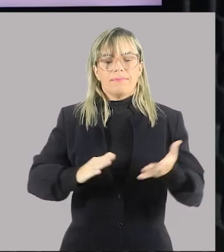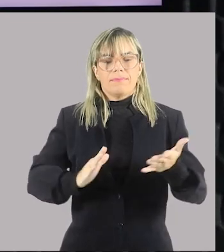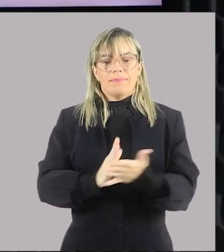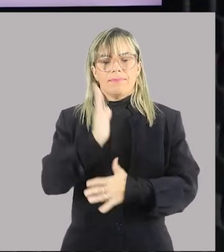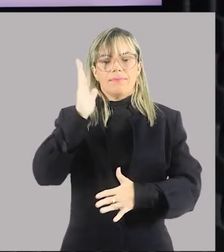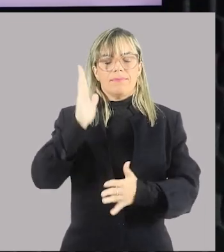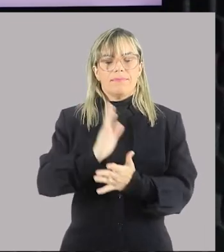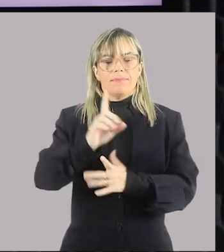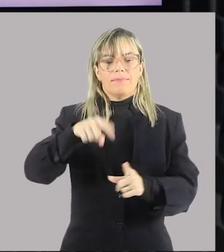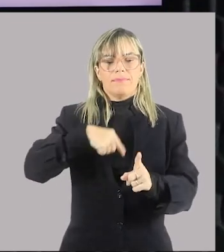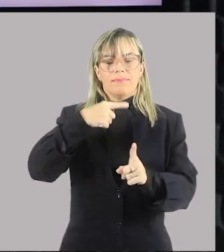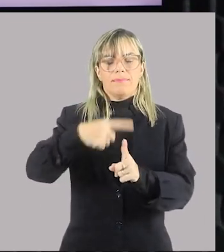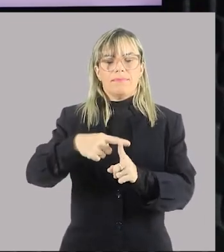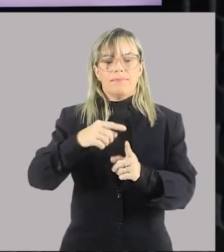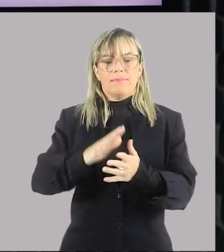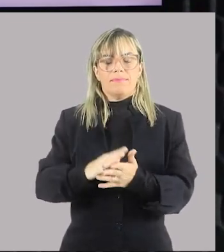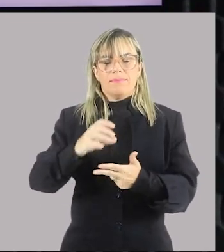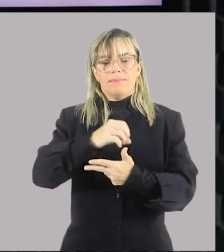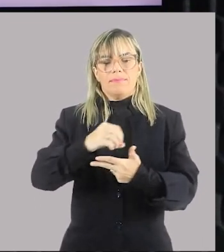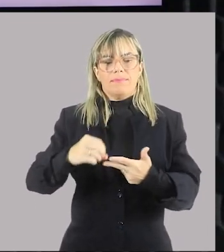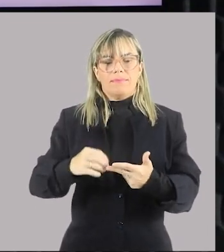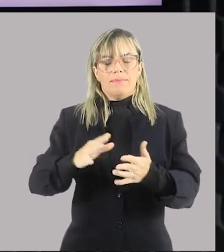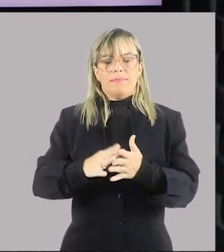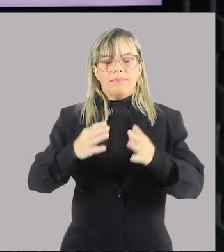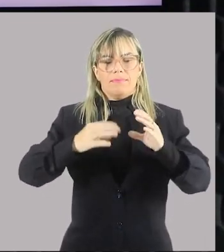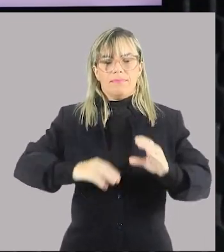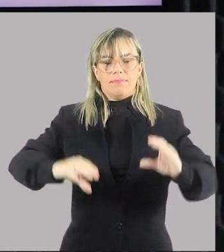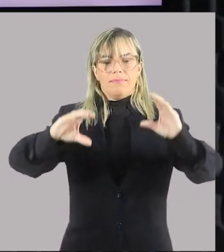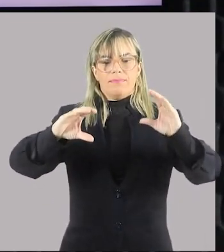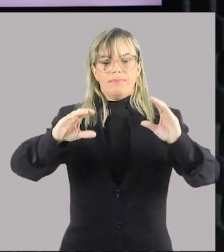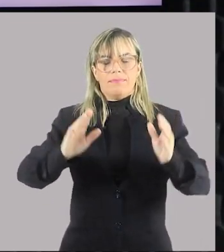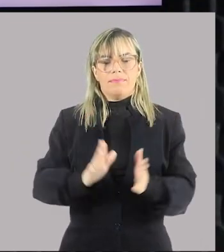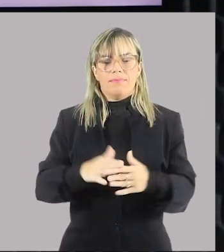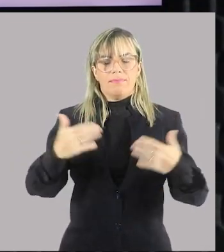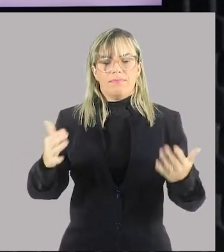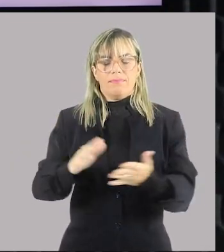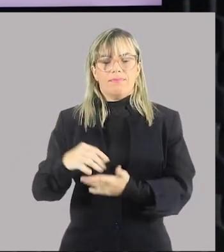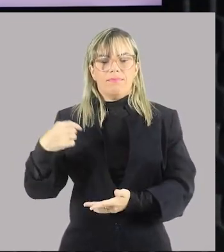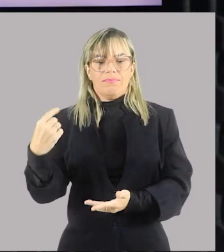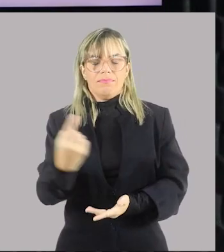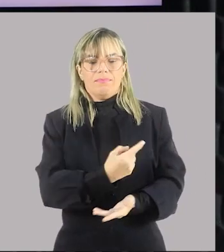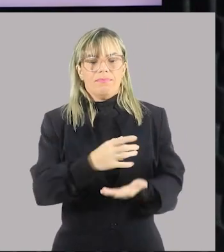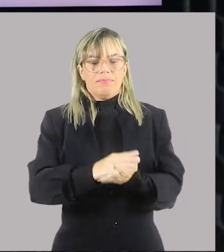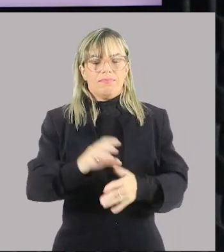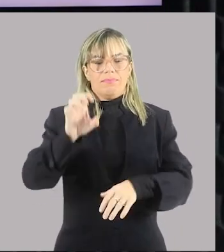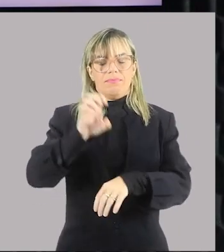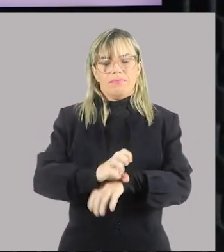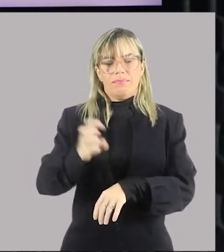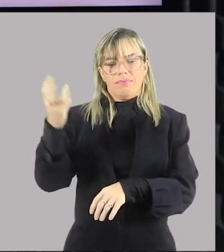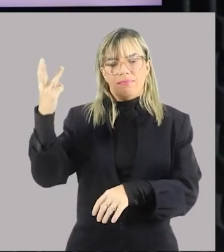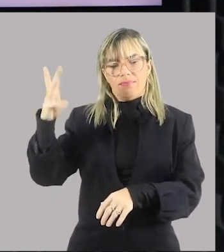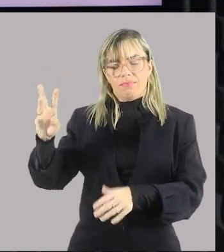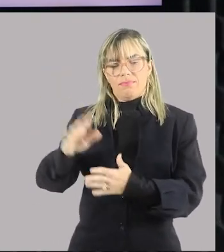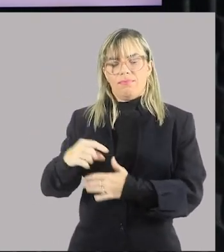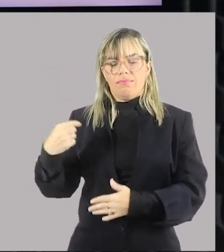o Aprova Mais Enem dos concursos. O nosso estado, Estado do Maranhão,